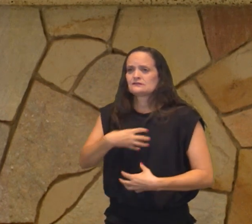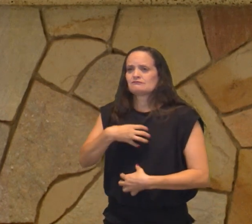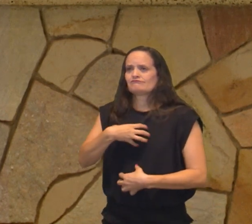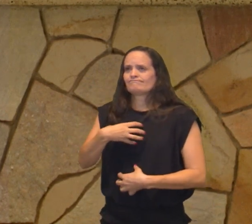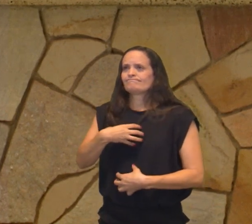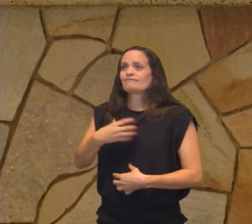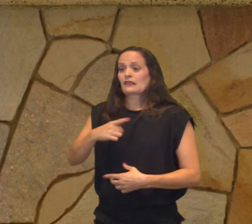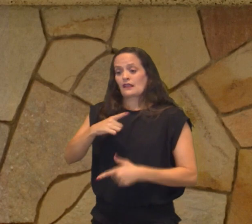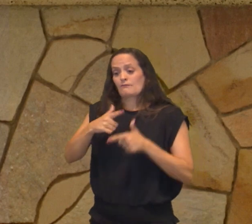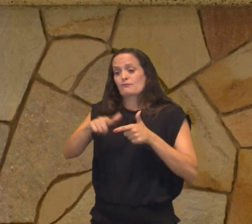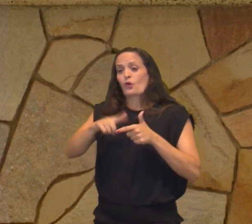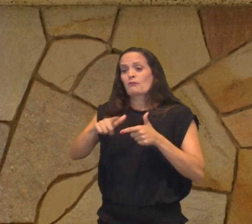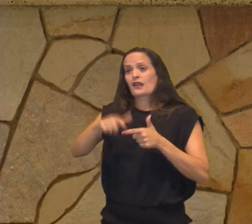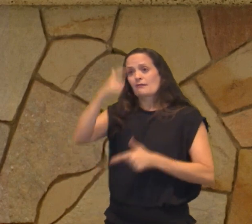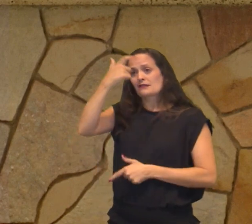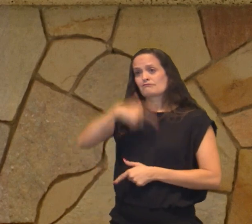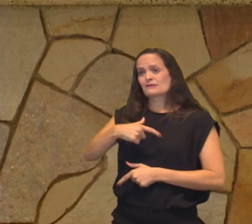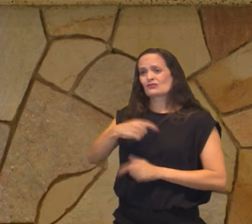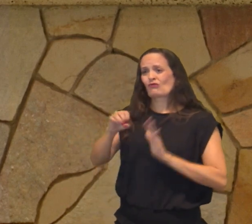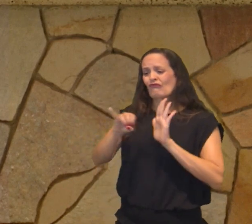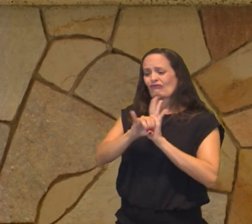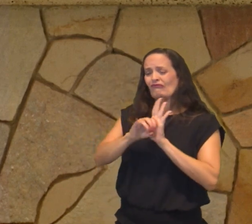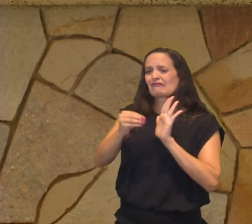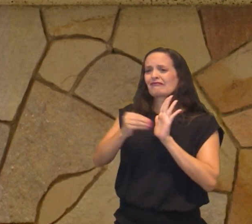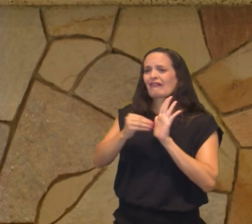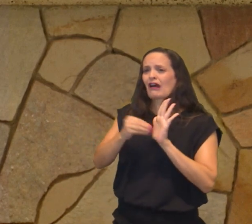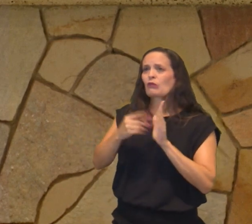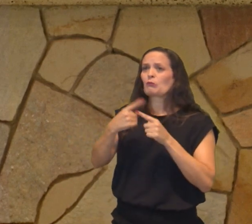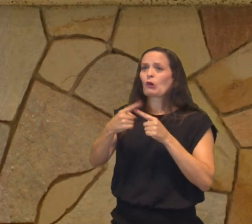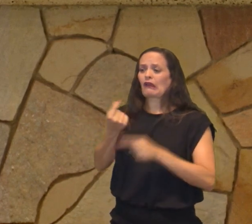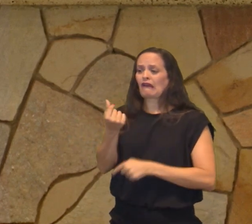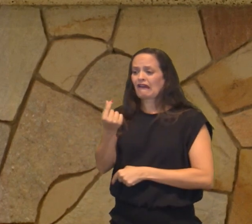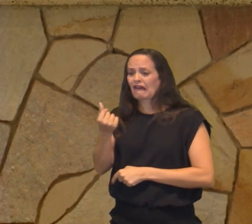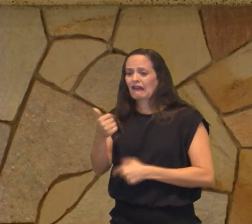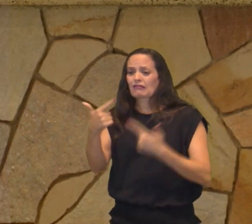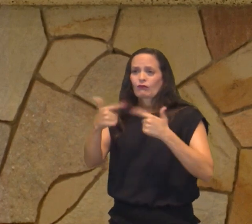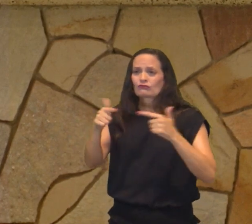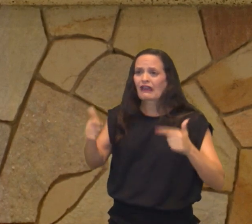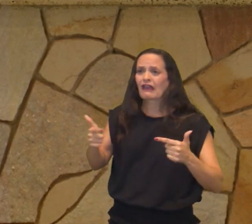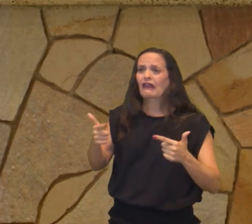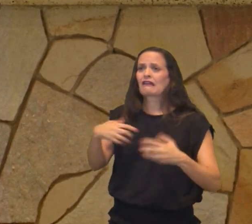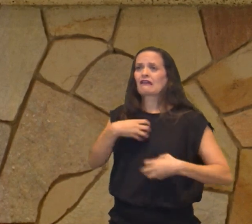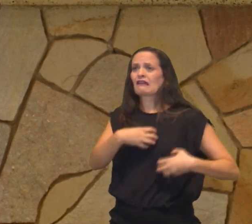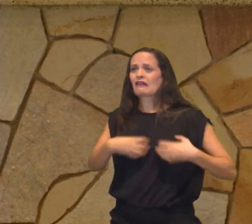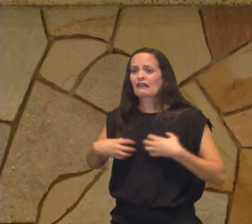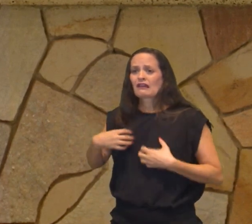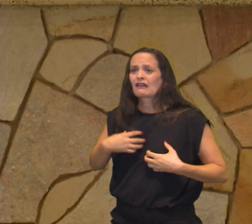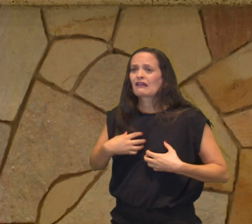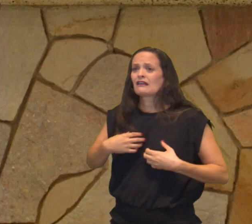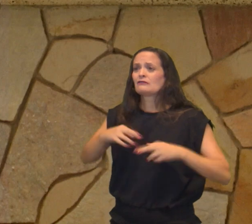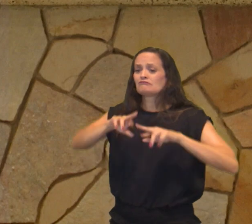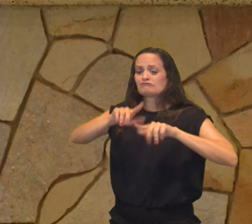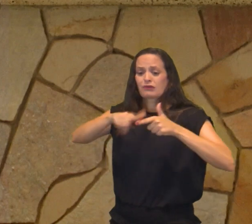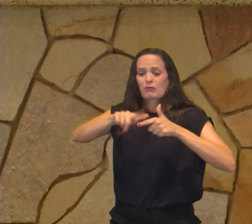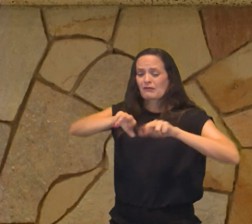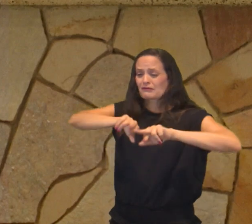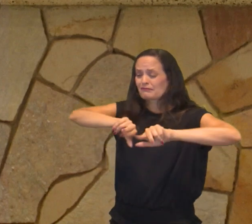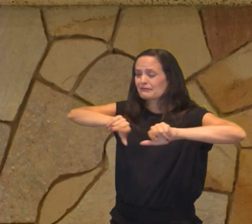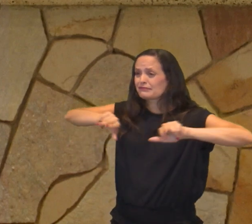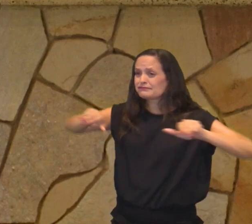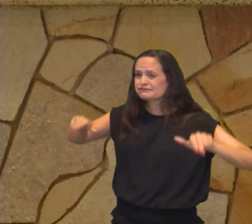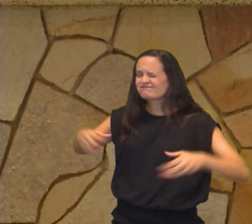pessoais, crises de identidade, crises financeiras, crises das mais variadas